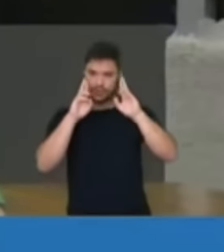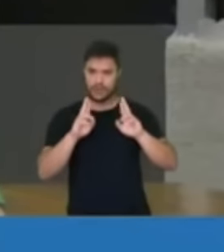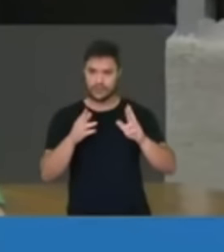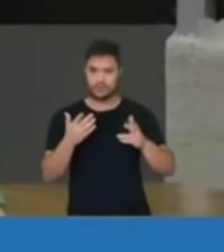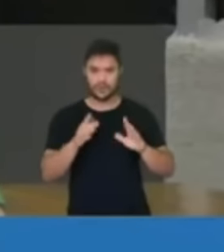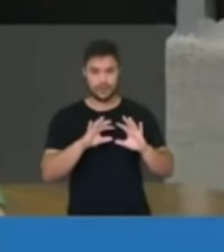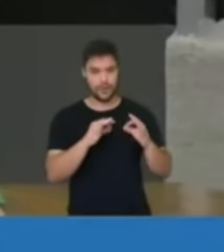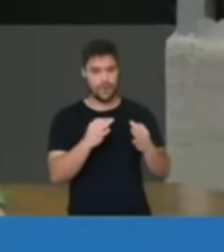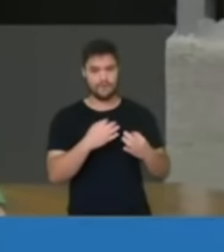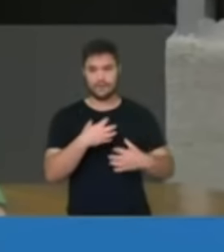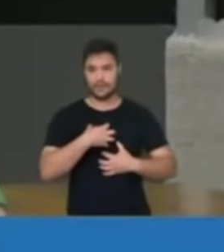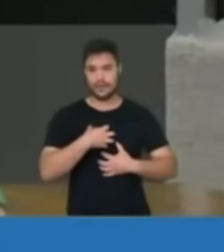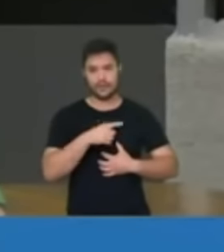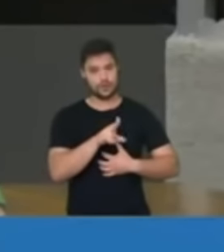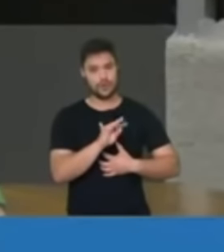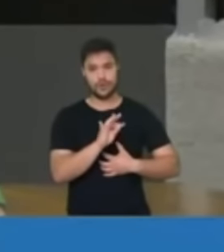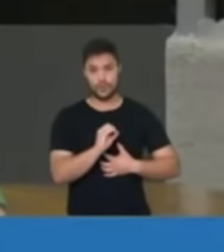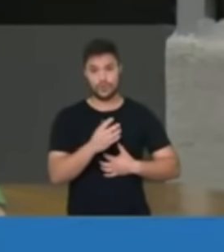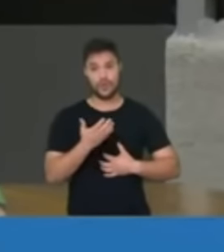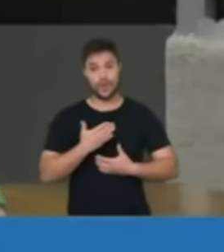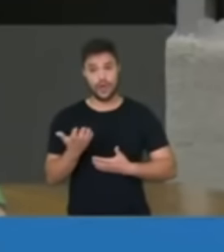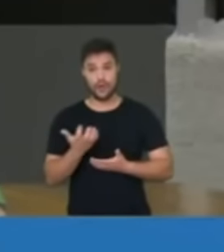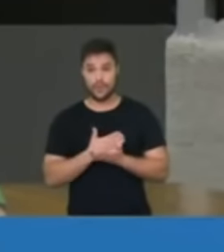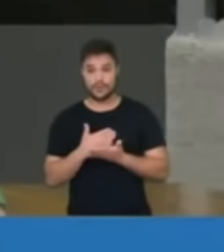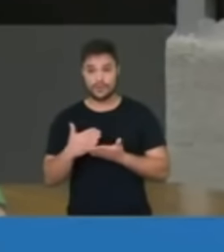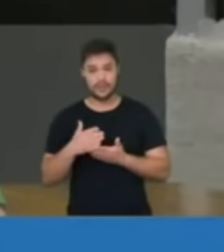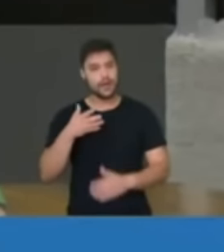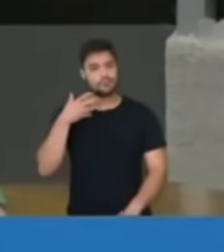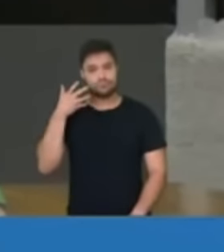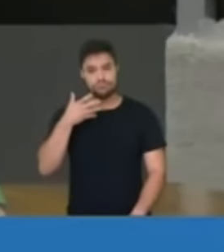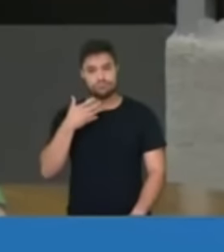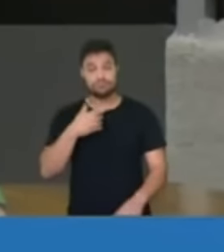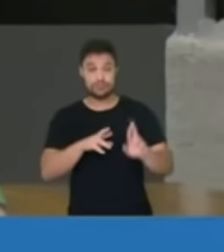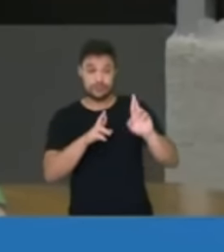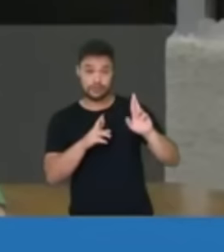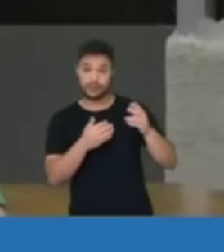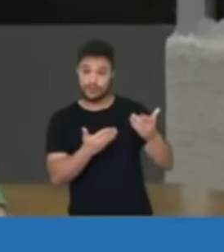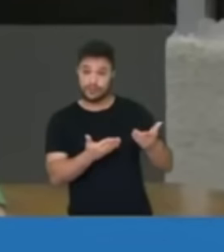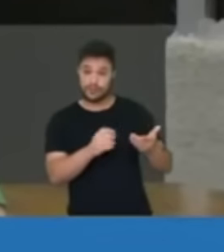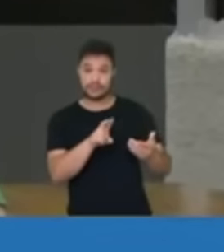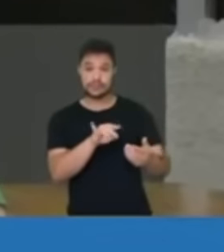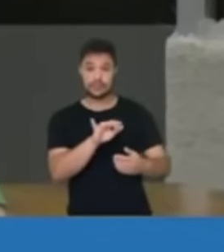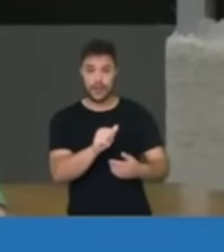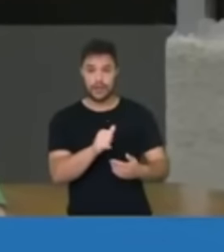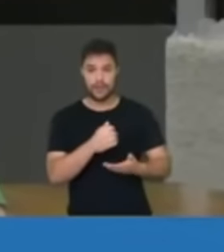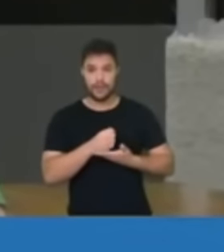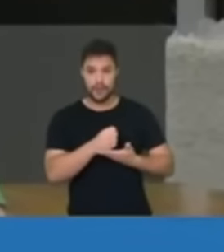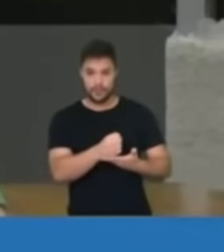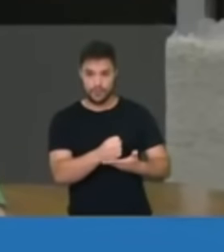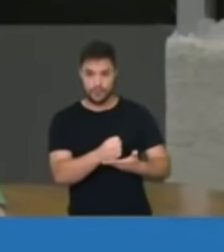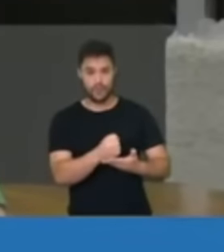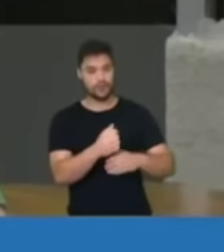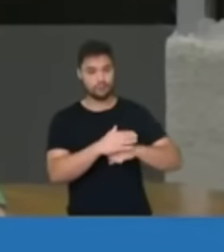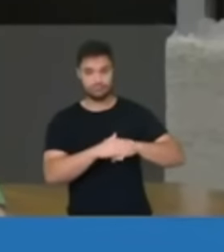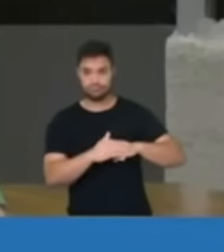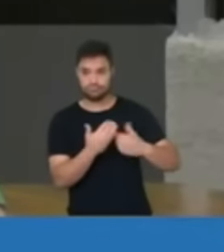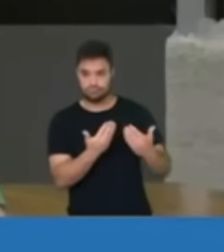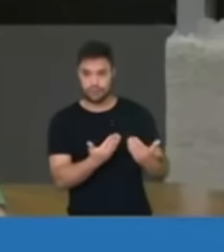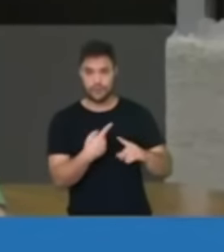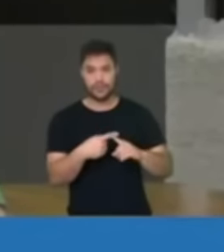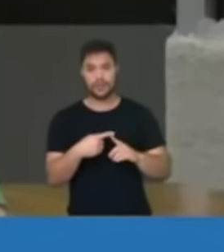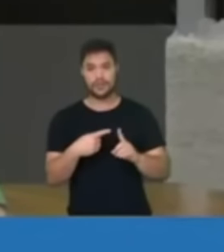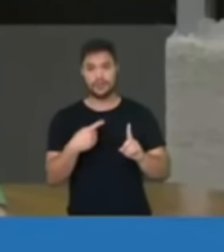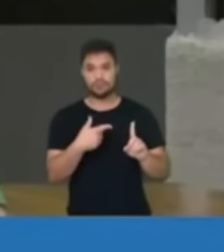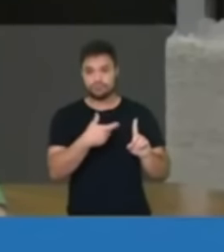família enlutada. Então eu quero começar o meu discurso de novo desejando a ti, a deputada Sema Bonfim, toda a minha solidariedade frente ao assassinato